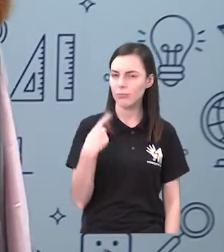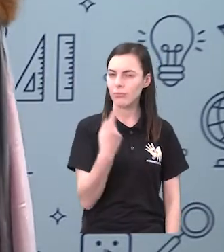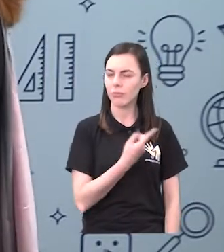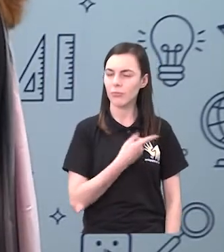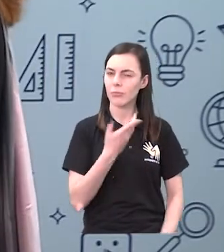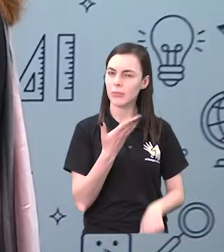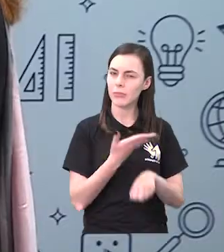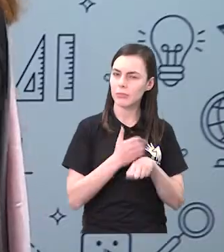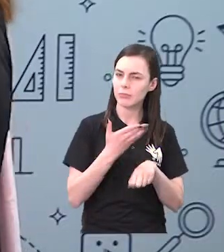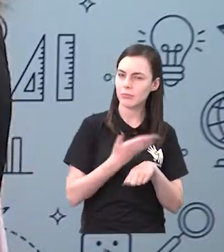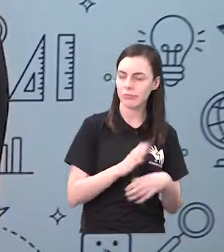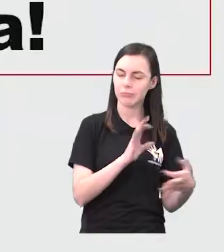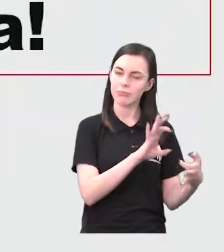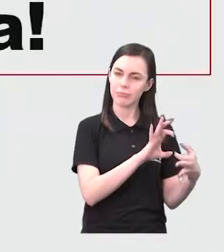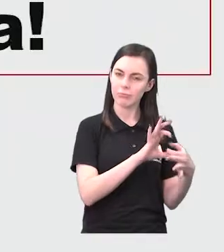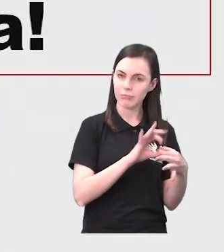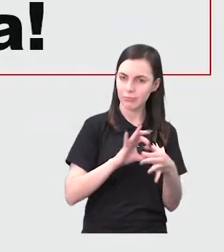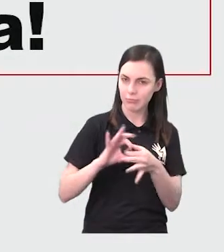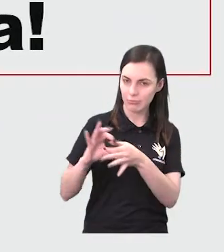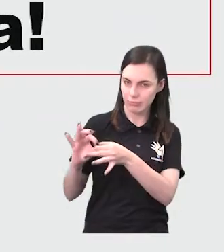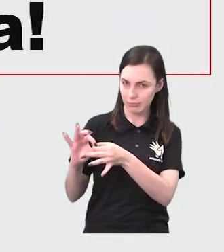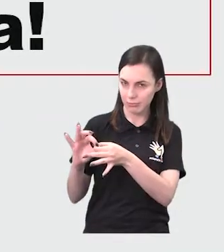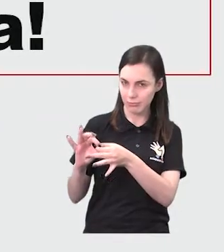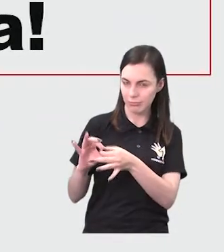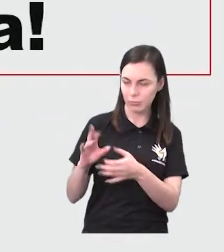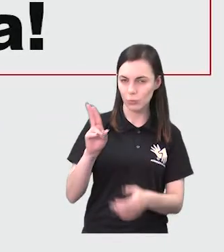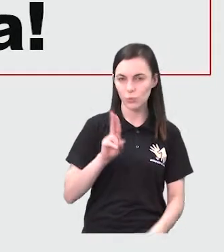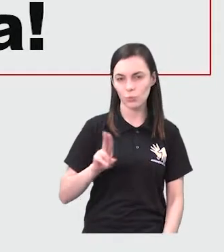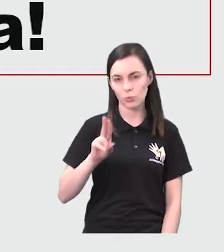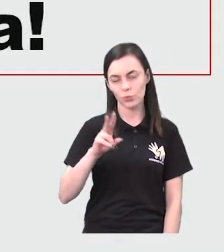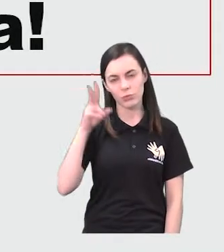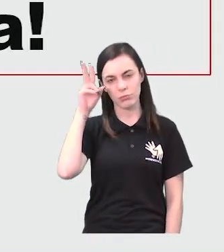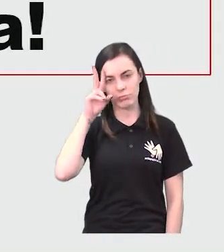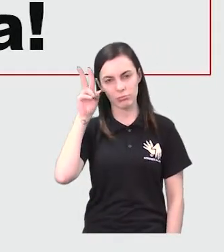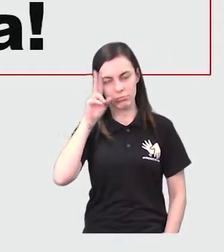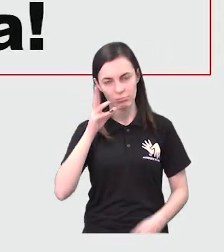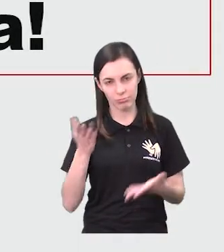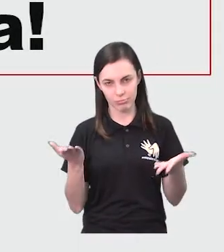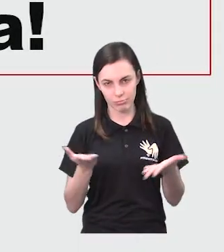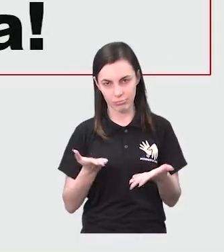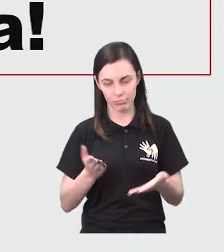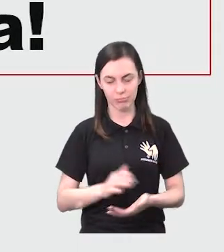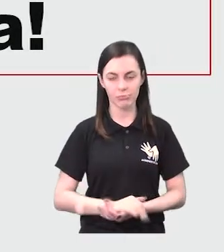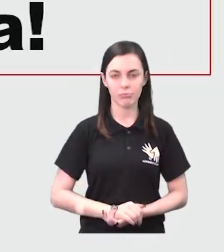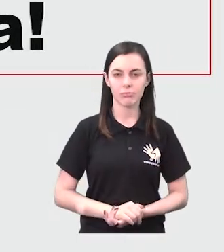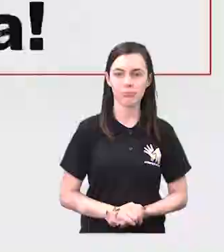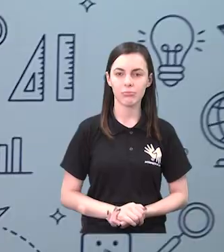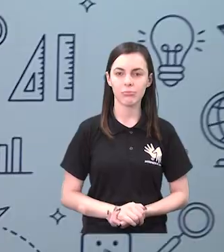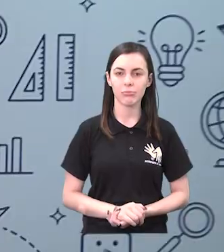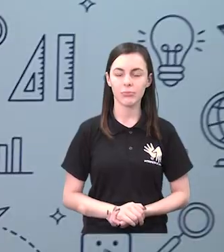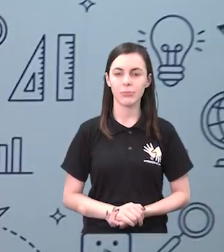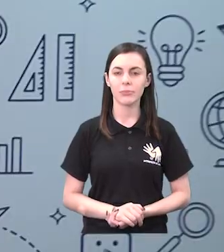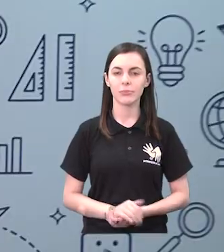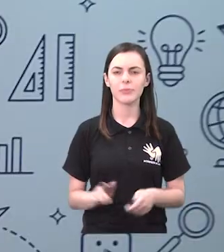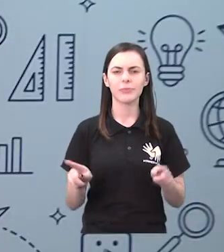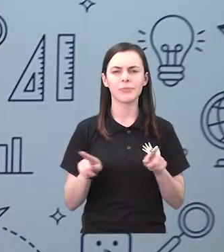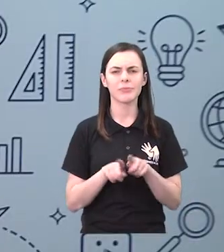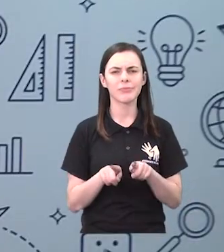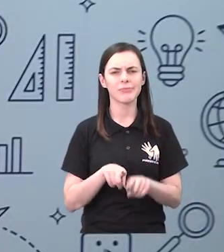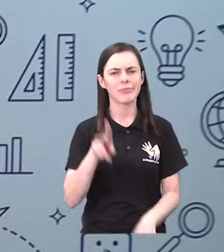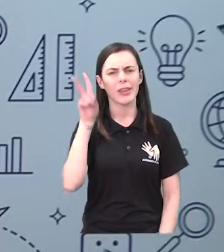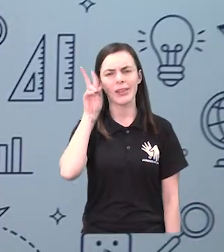fazer algumas conexões A partir dessa história que a gente ouviu vamos